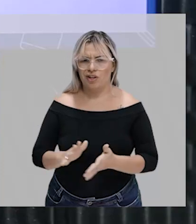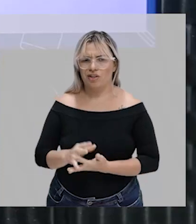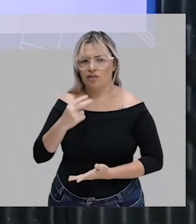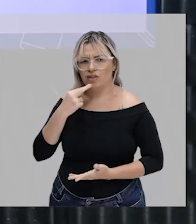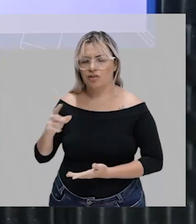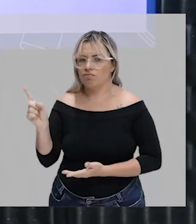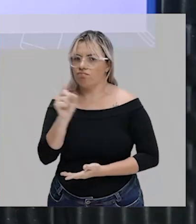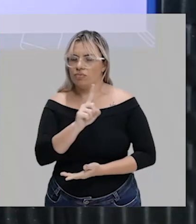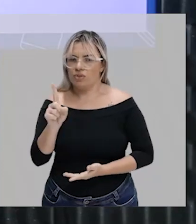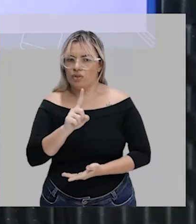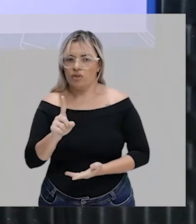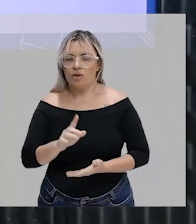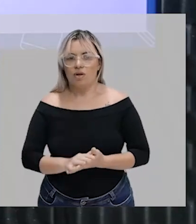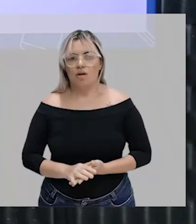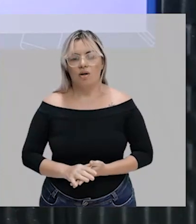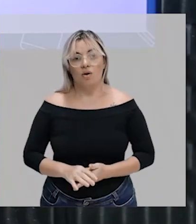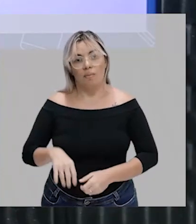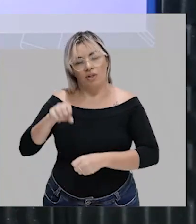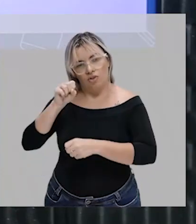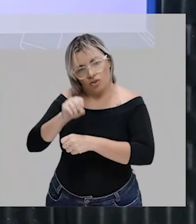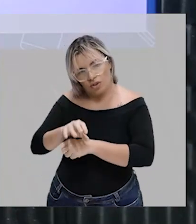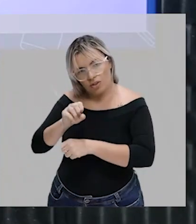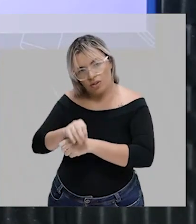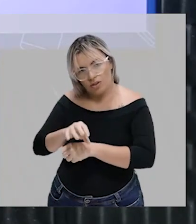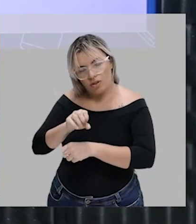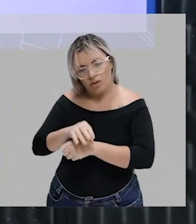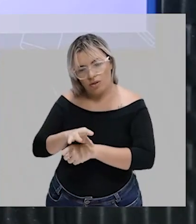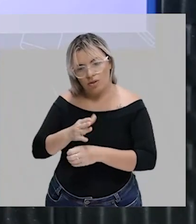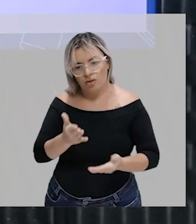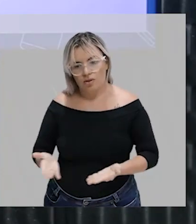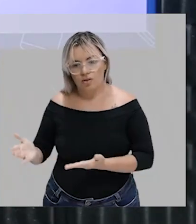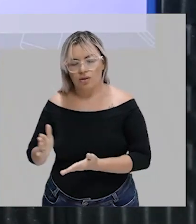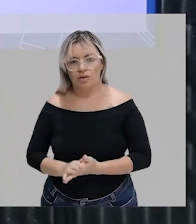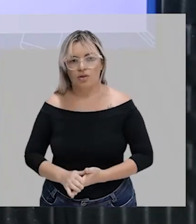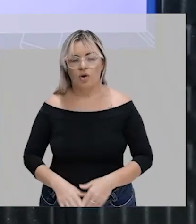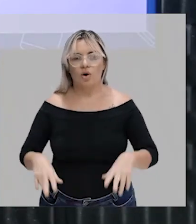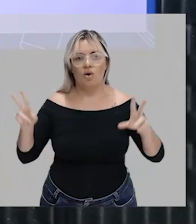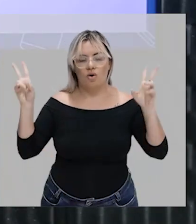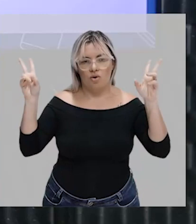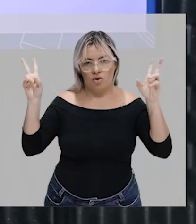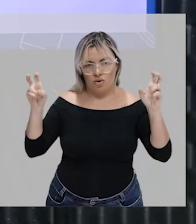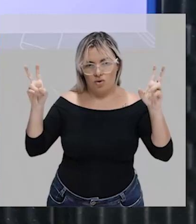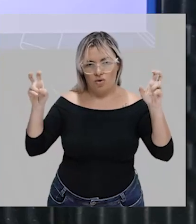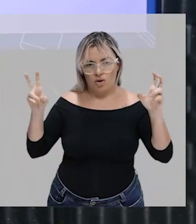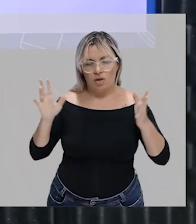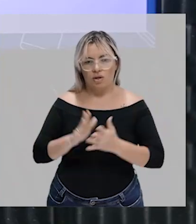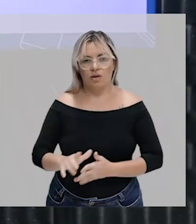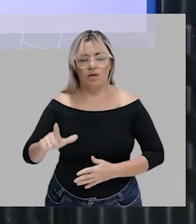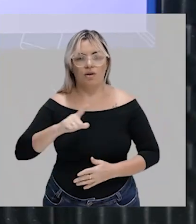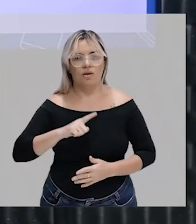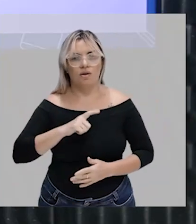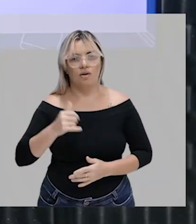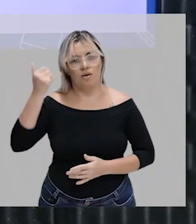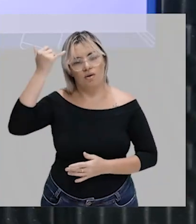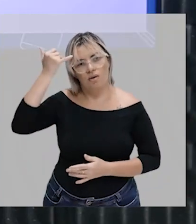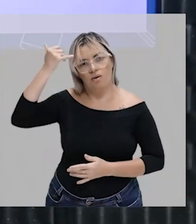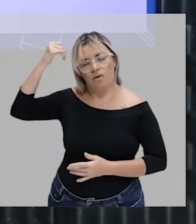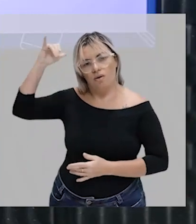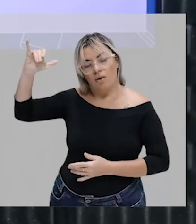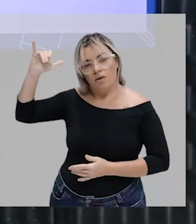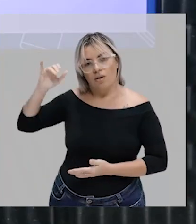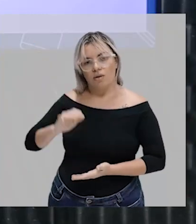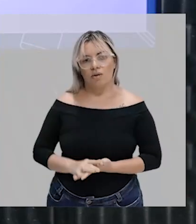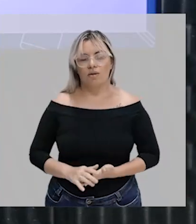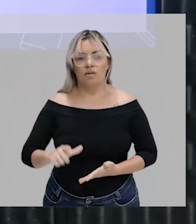que nós damos para línguas é que você veja lá o título do texto, porque aí você tem uma ideia do